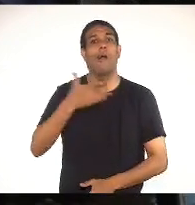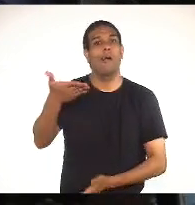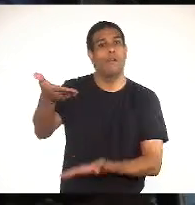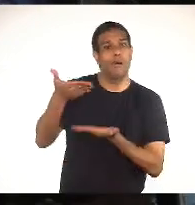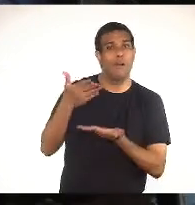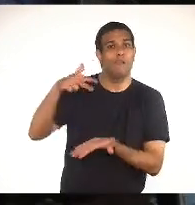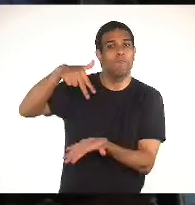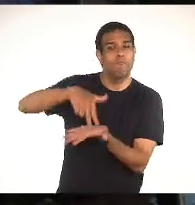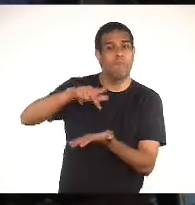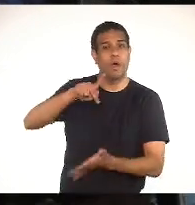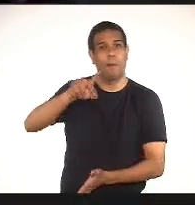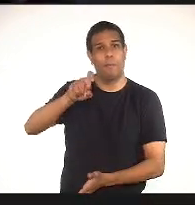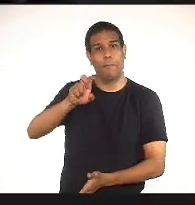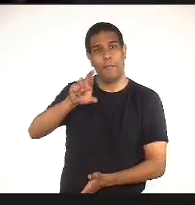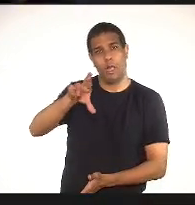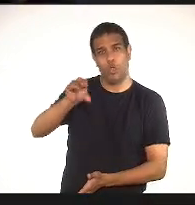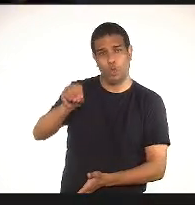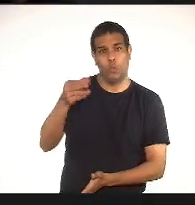Ricardo.